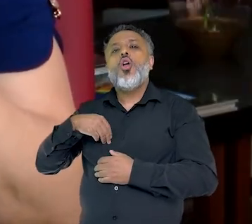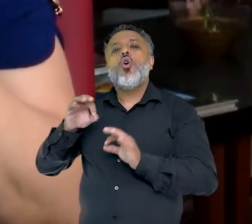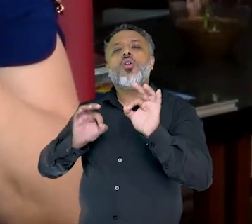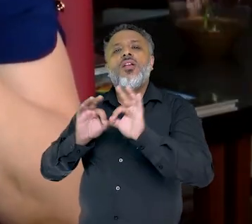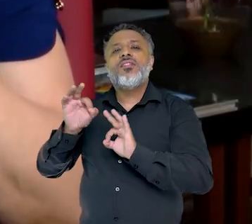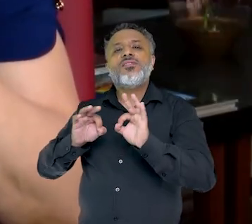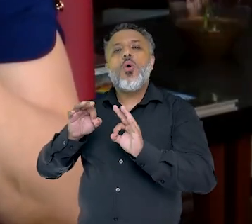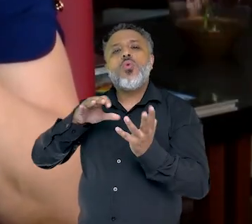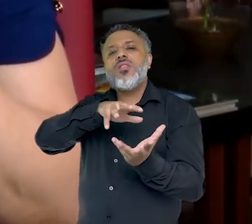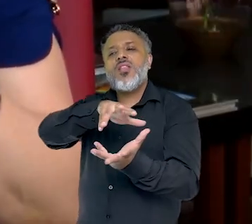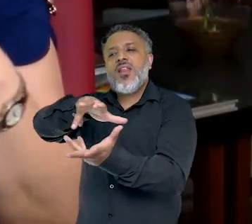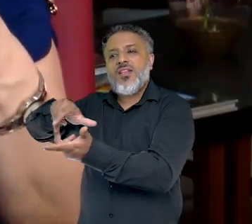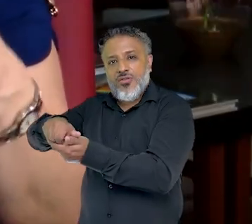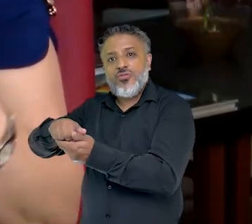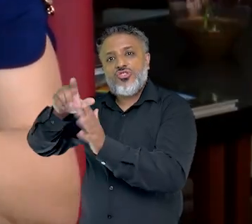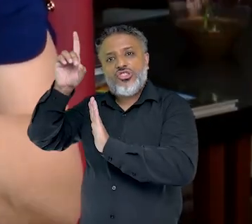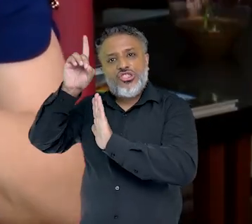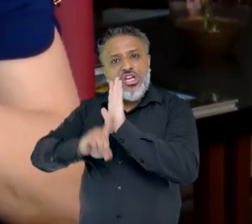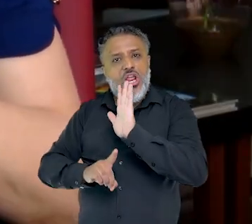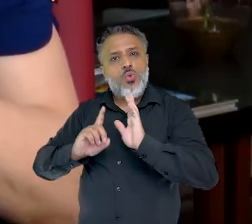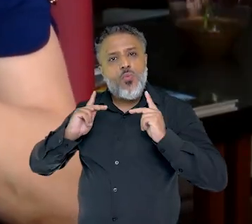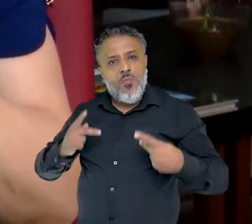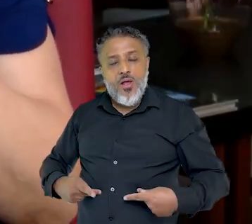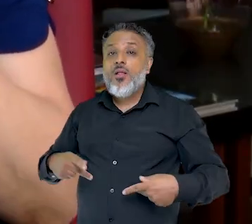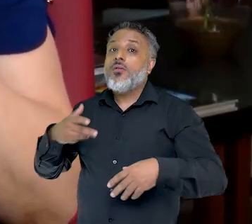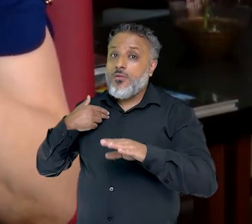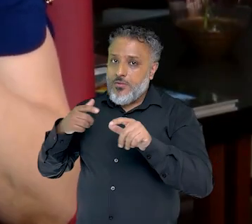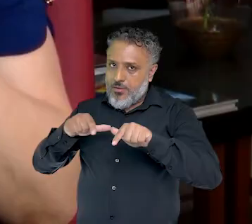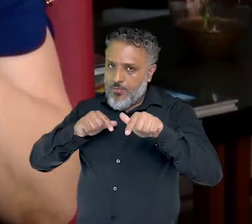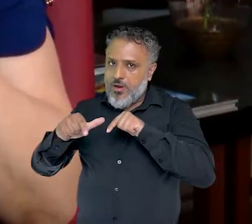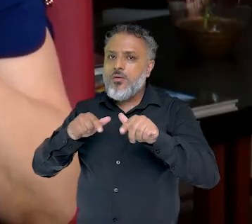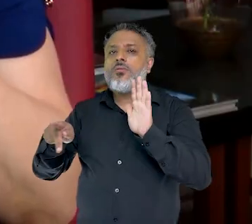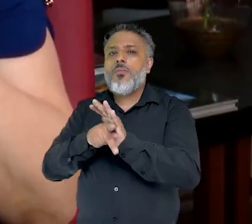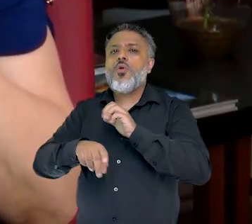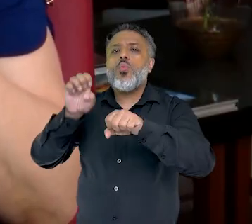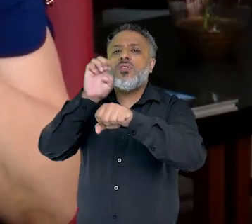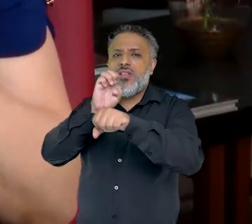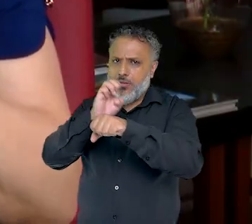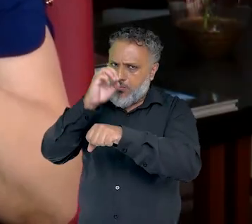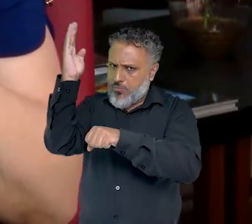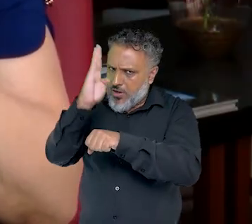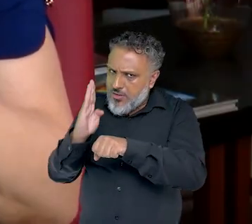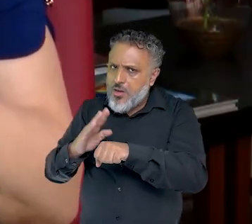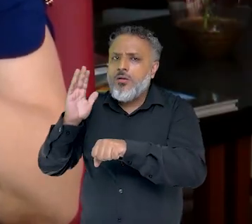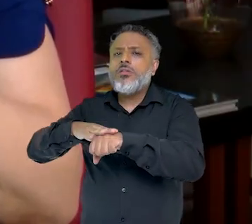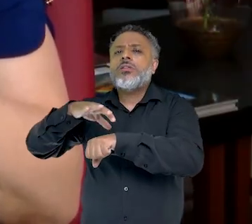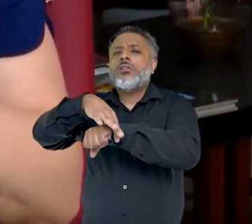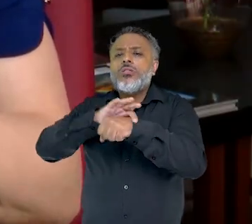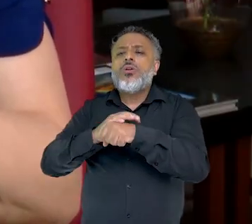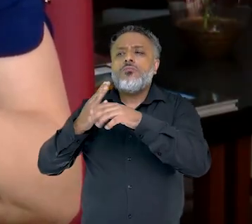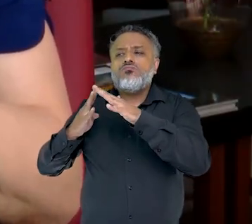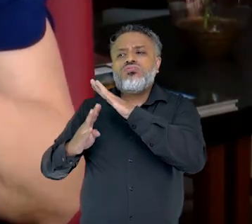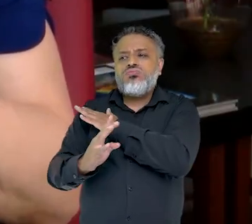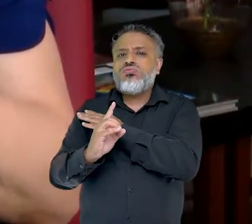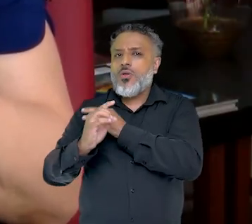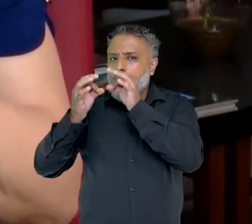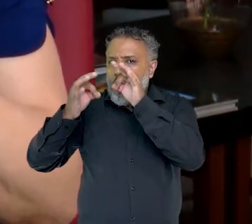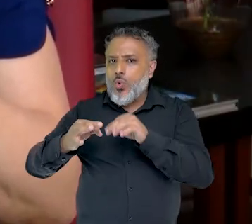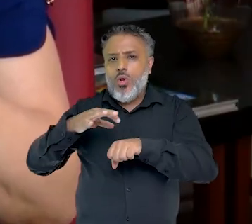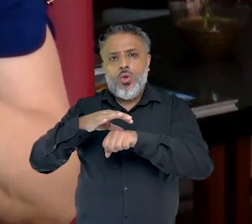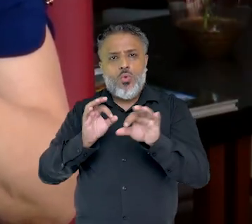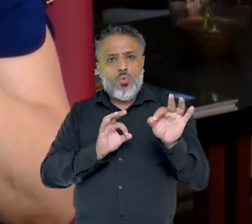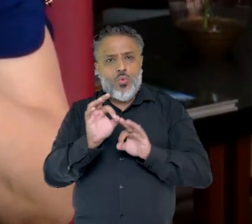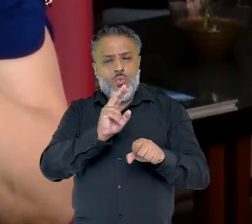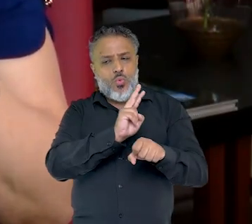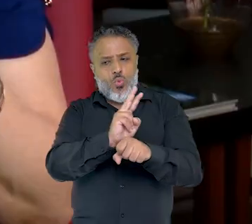trabalha em cooperação com muitos estados, inclusive com o Estado brasileiro, na chamada migração segura, ordenada e regular, que é uma